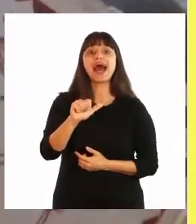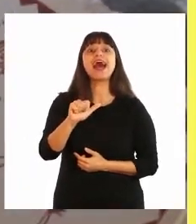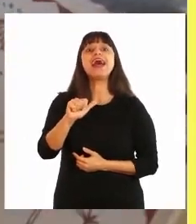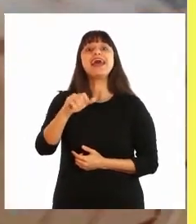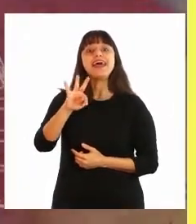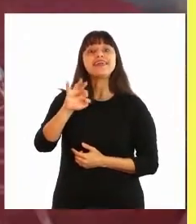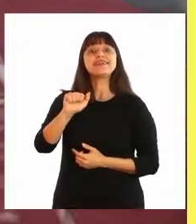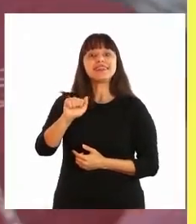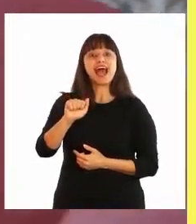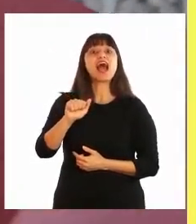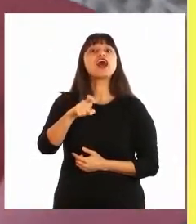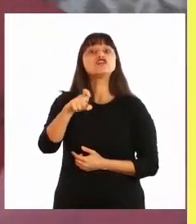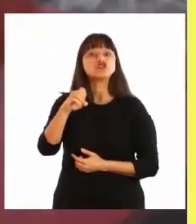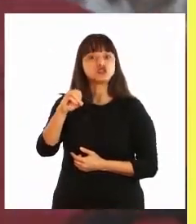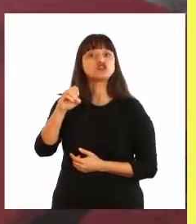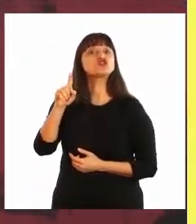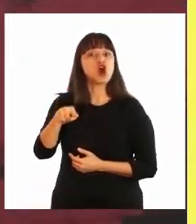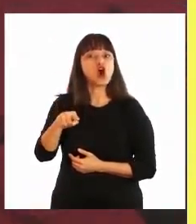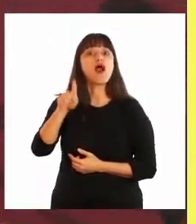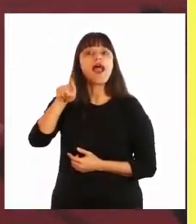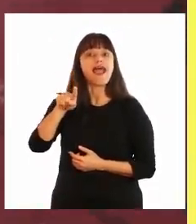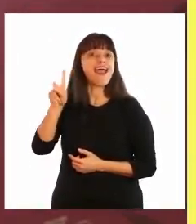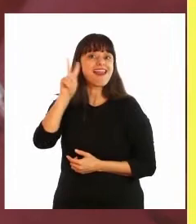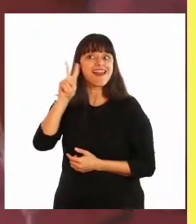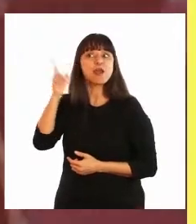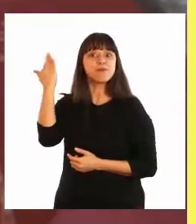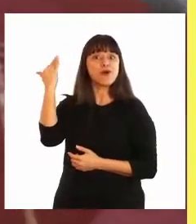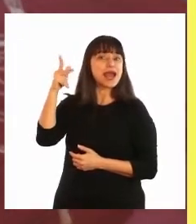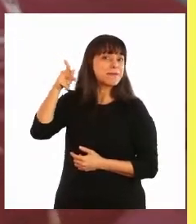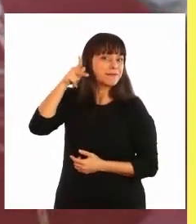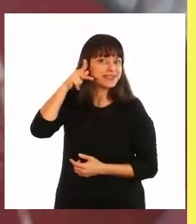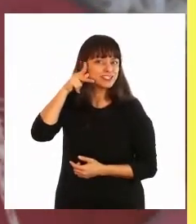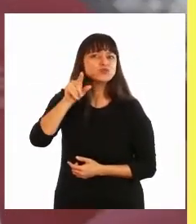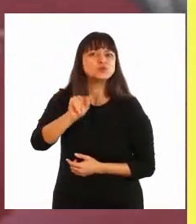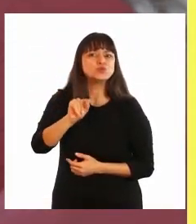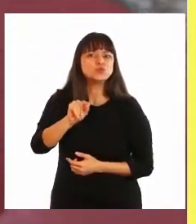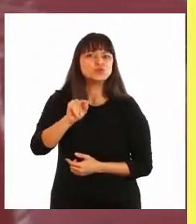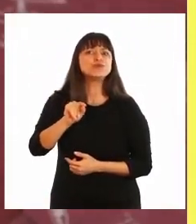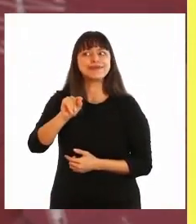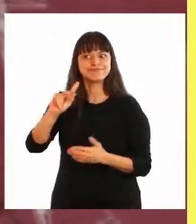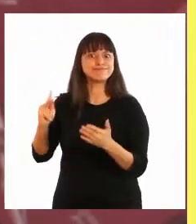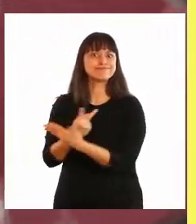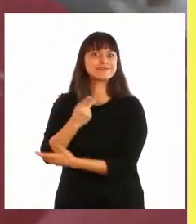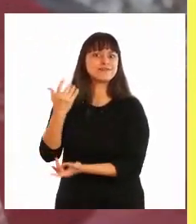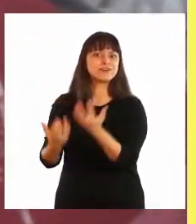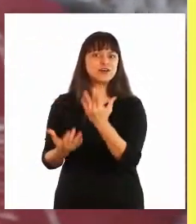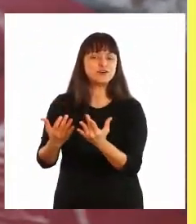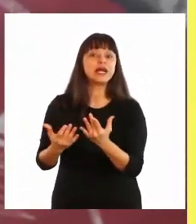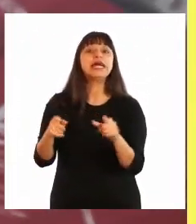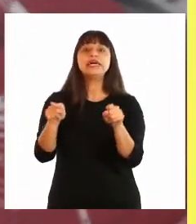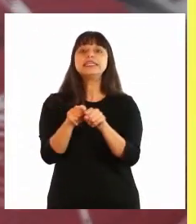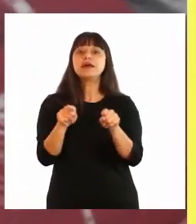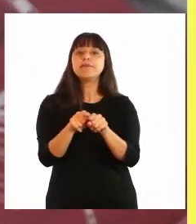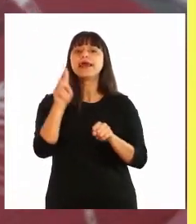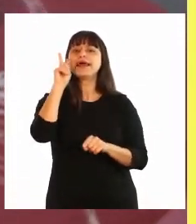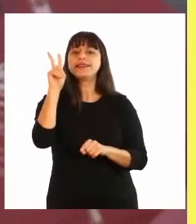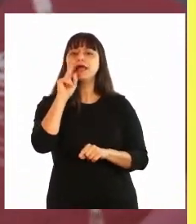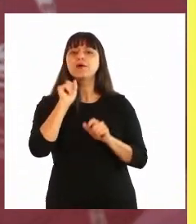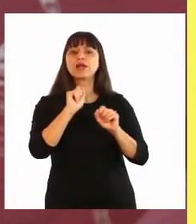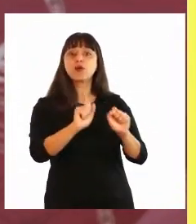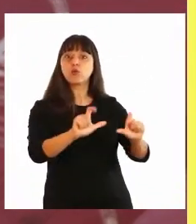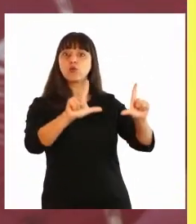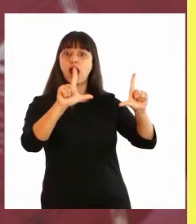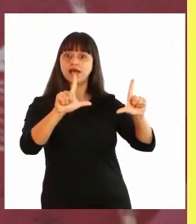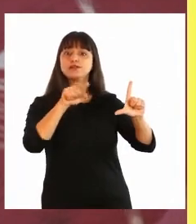cheguei no Museu Nacional e aí eu me deparo com um Bendegó na minha frente, a primeira coisa, um quadro do Marechal Cândido Rondon na